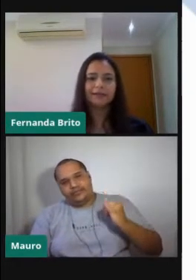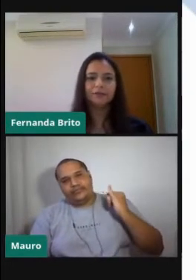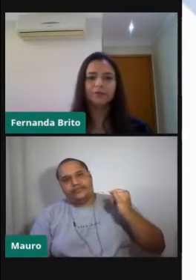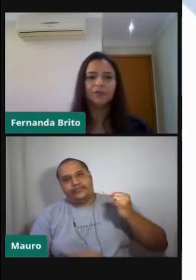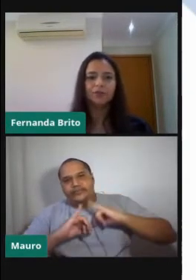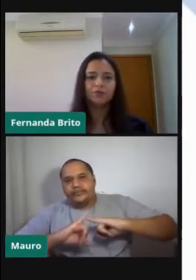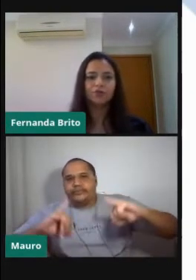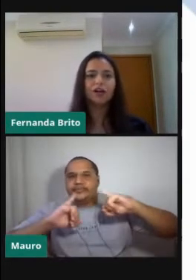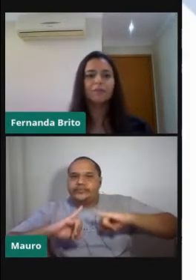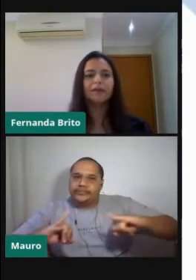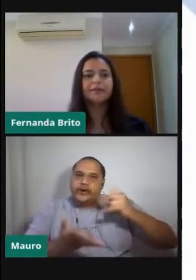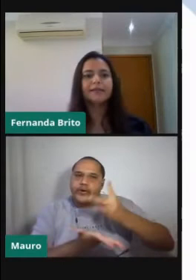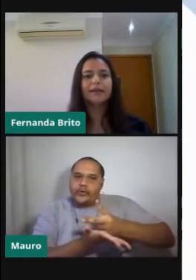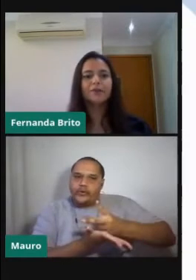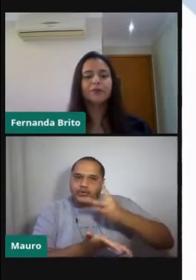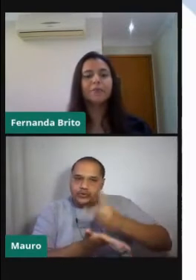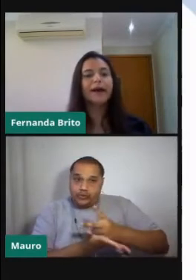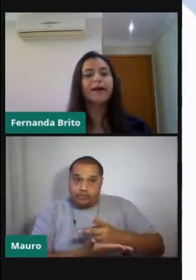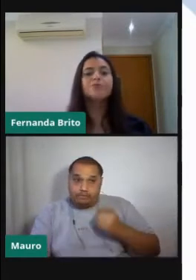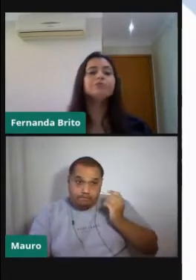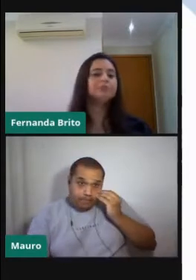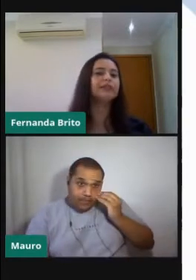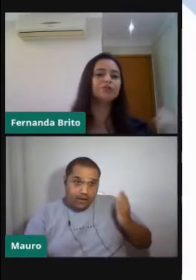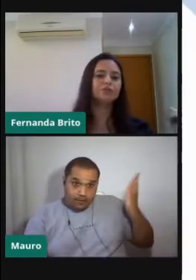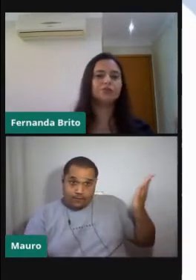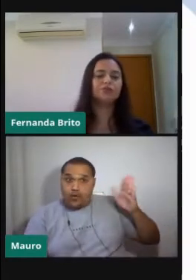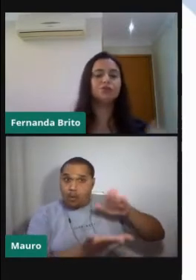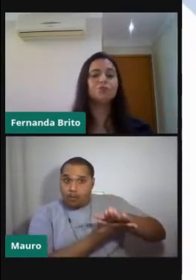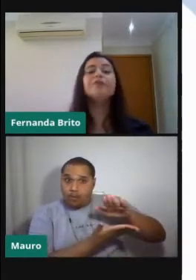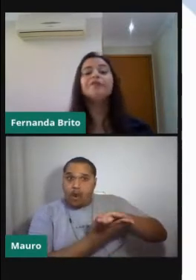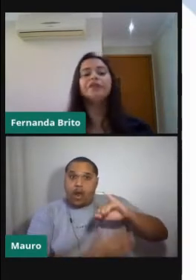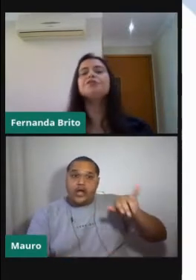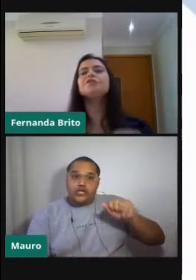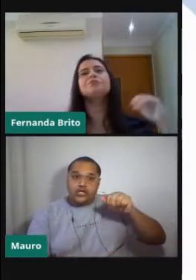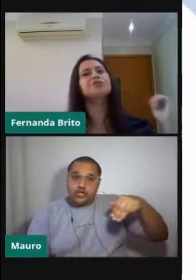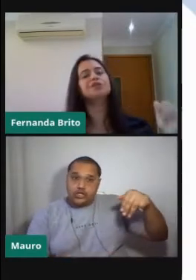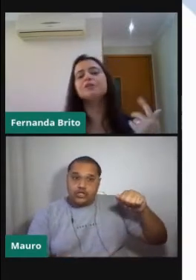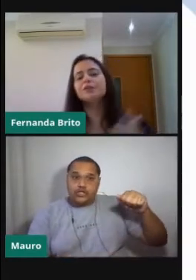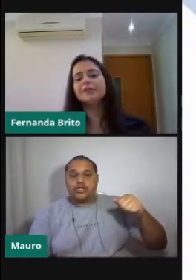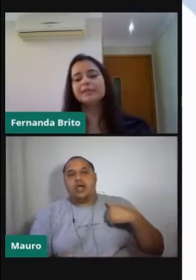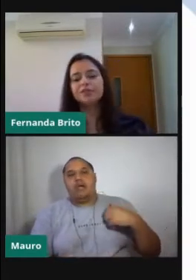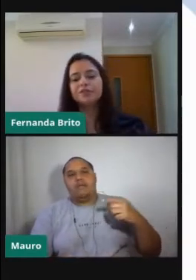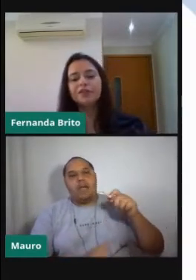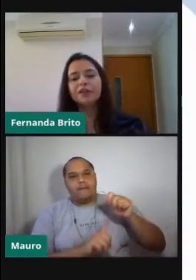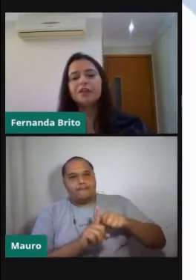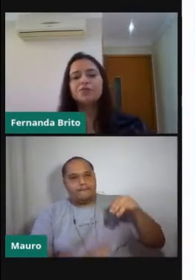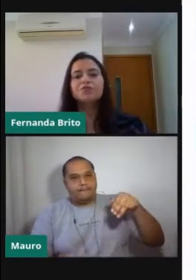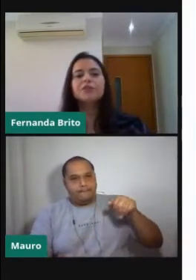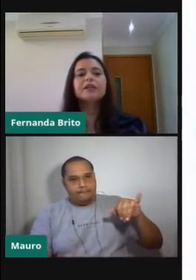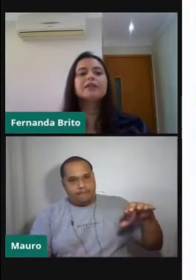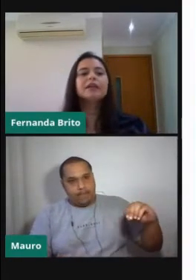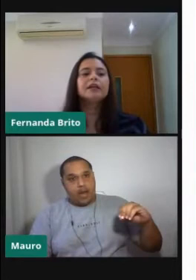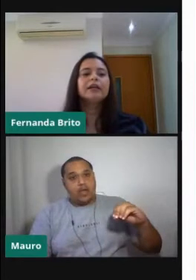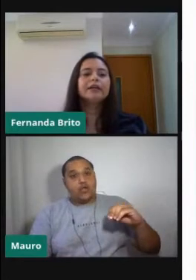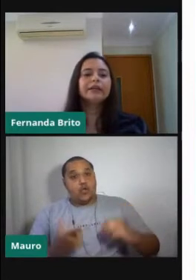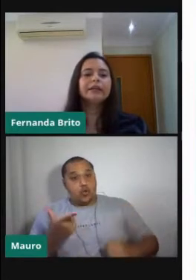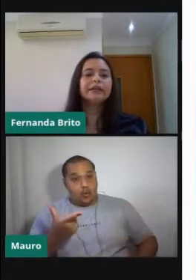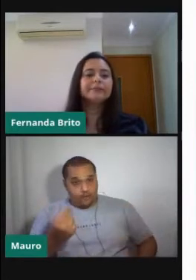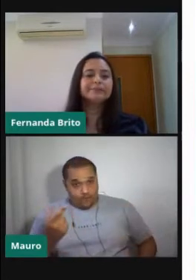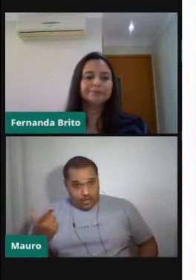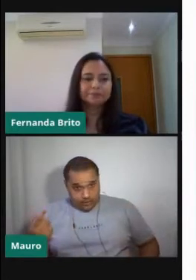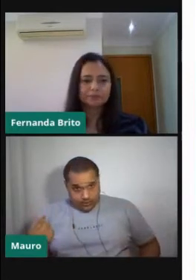a publicação do JAMA, que saiu em maio, né, de 2020, mostrando a ausência de efeitos, né?